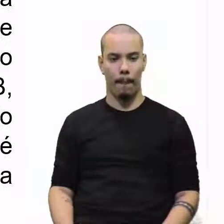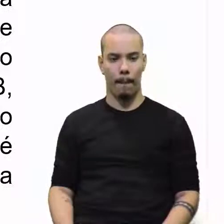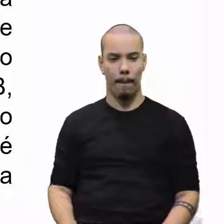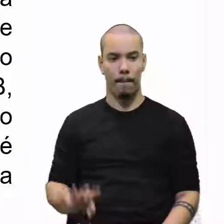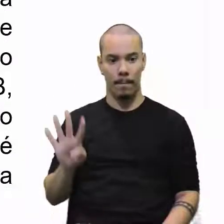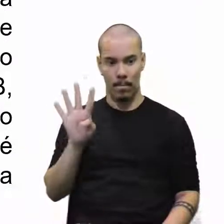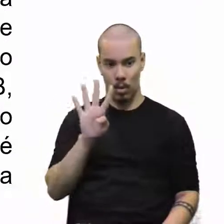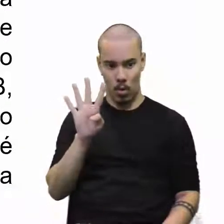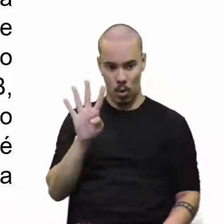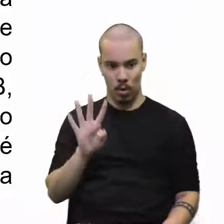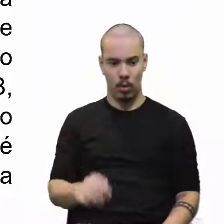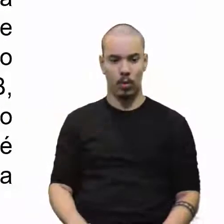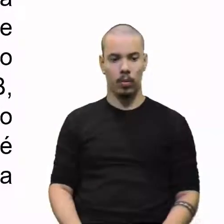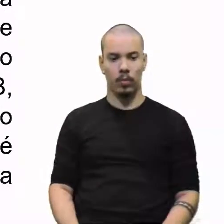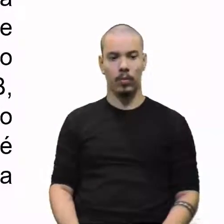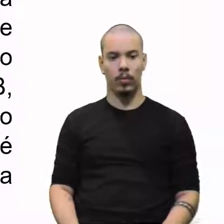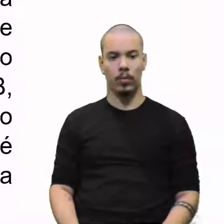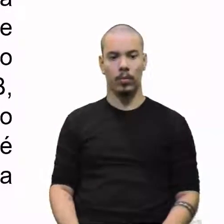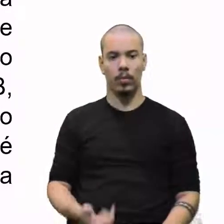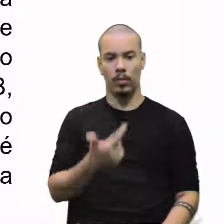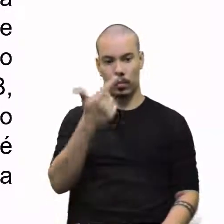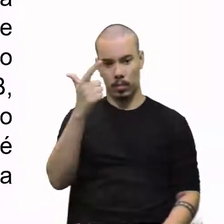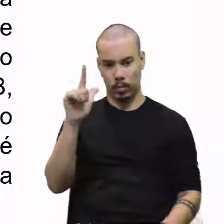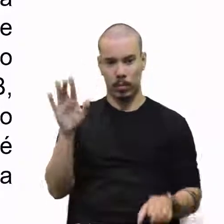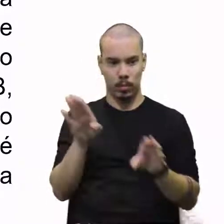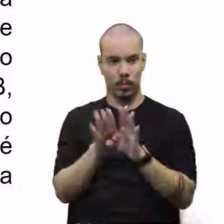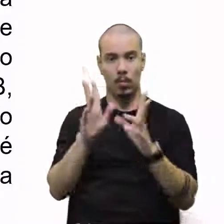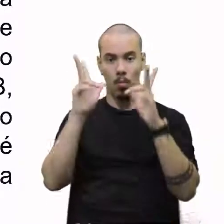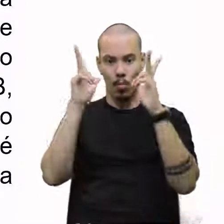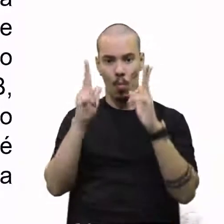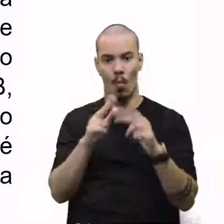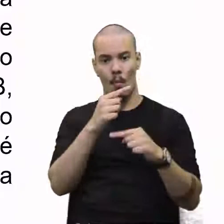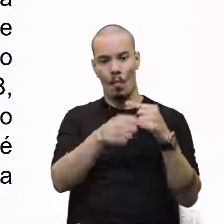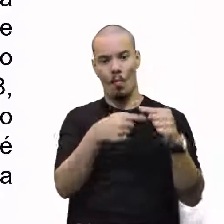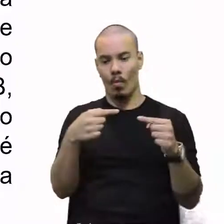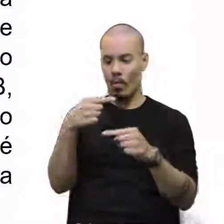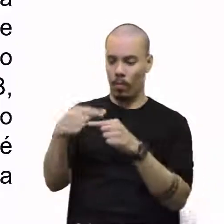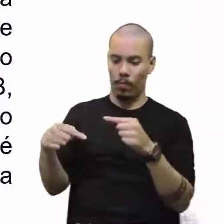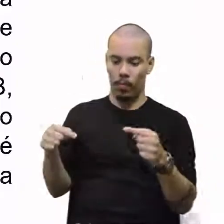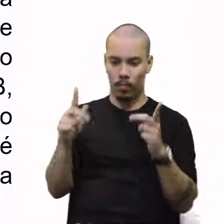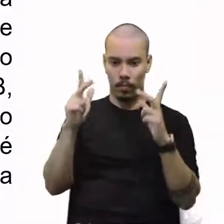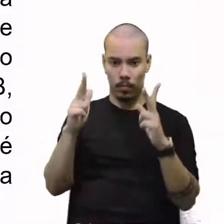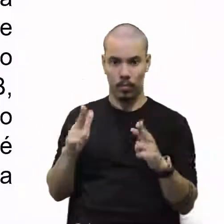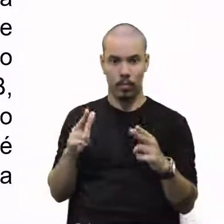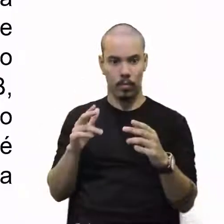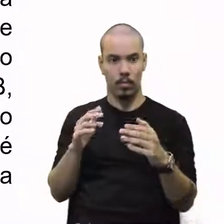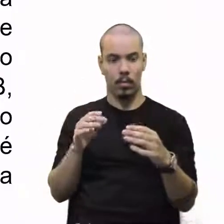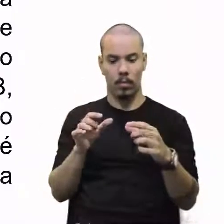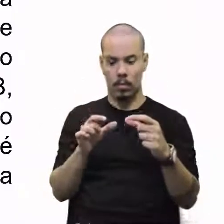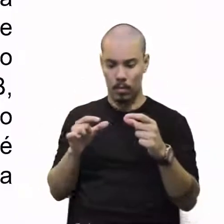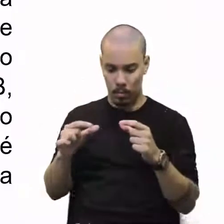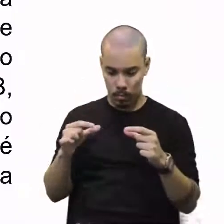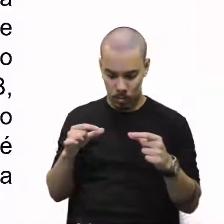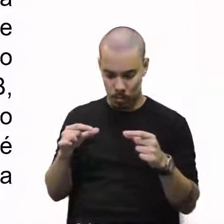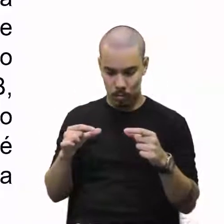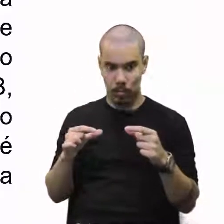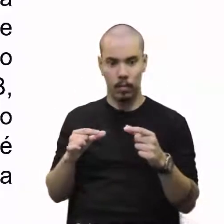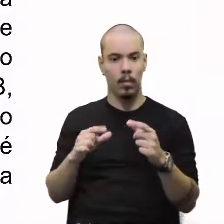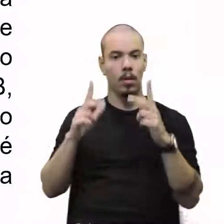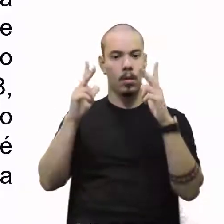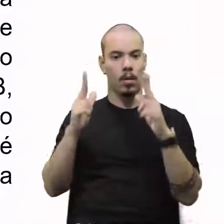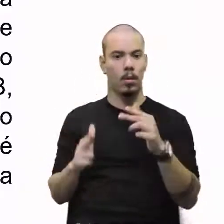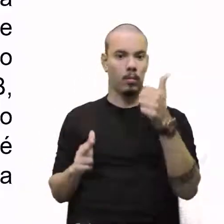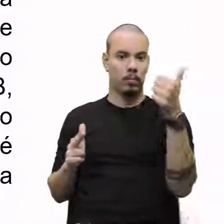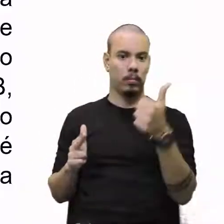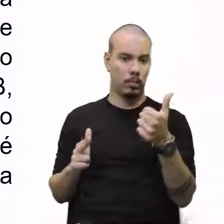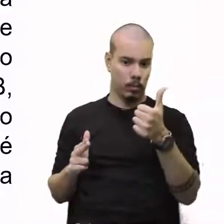Só tem a 4, na verdade, Sim. né? Outra bobina idêntica e montada na mesma posição em que se encontra a